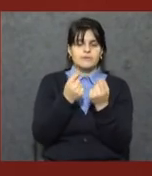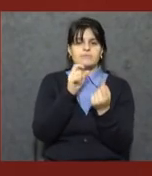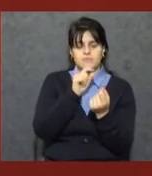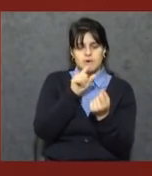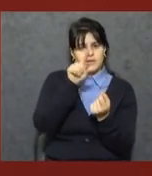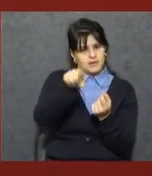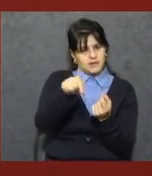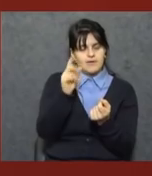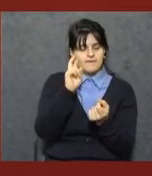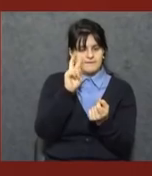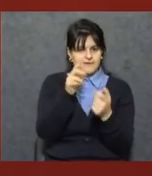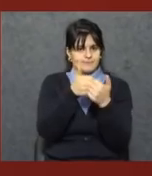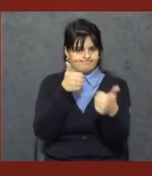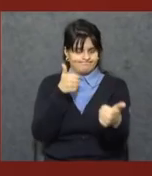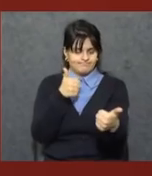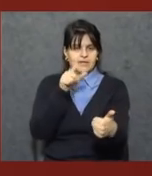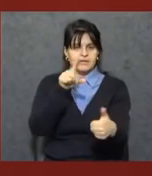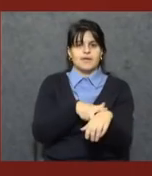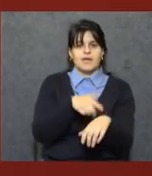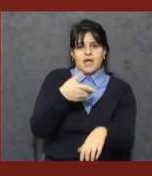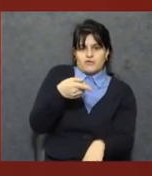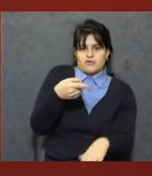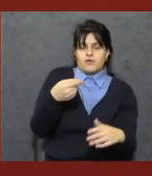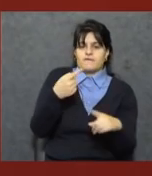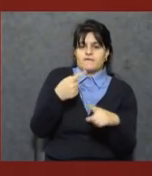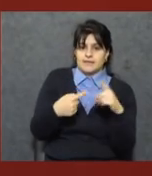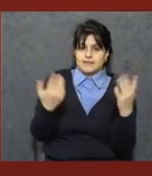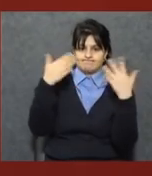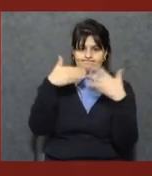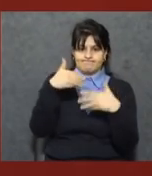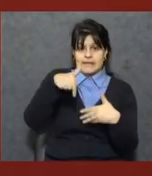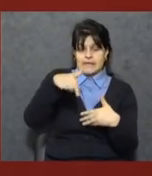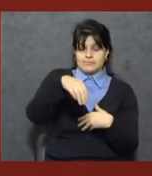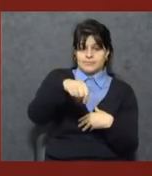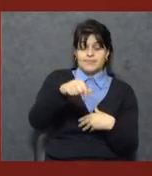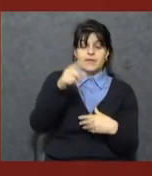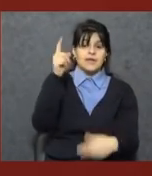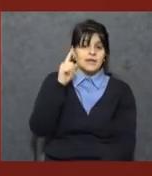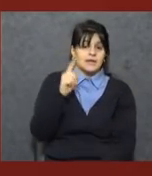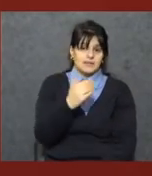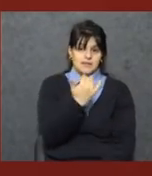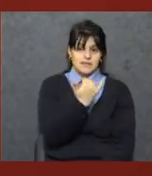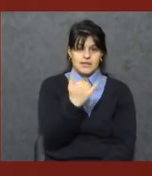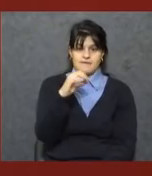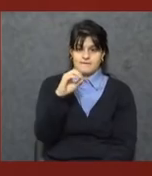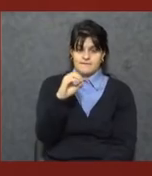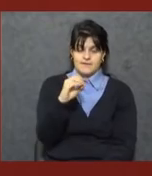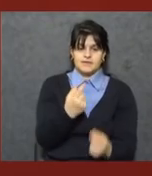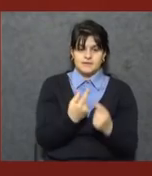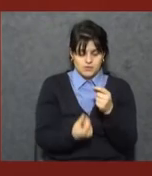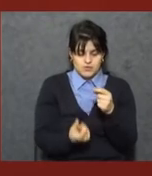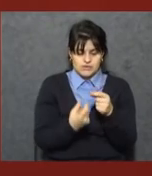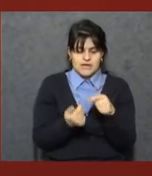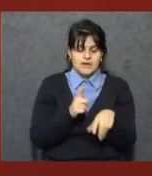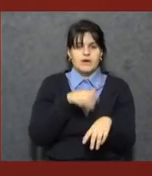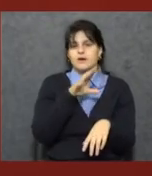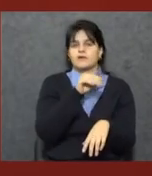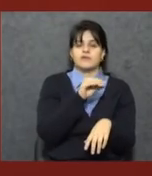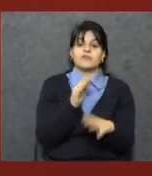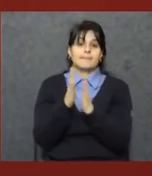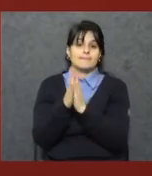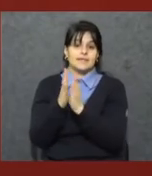às 21h30, a partir desta Basílica. E no dia 20, o Rosário às 10 horas, a Missa às 11 horas